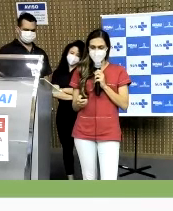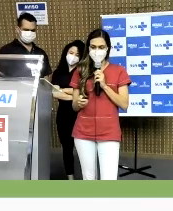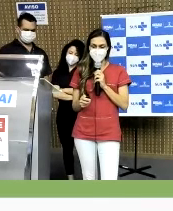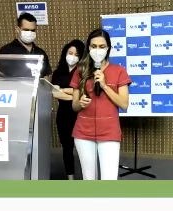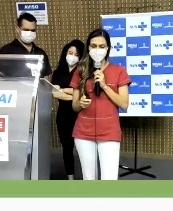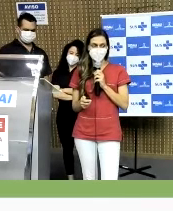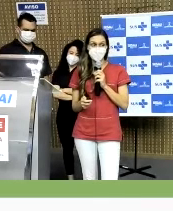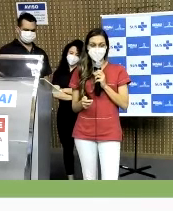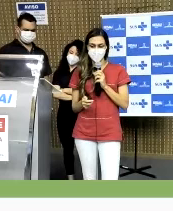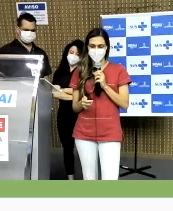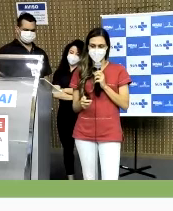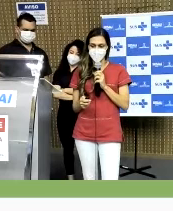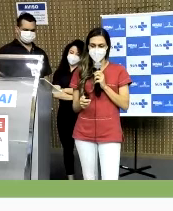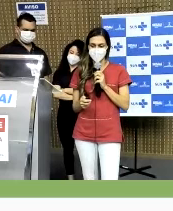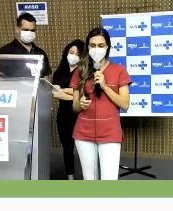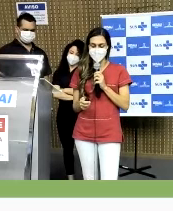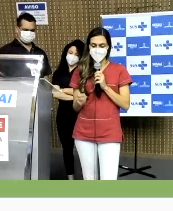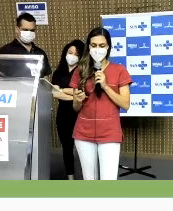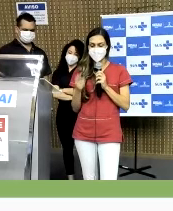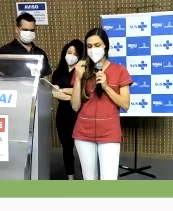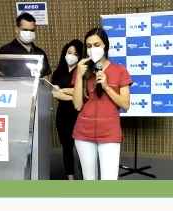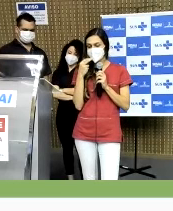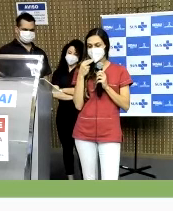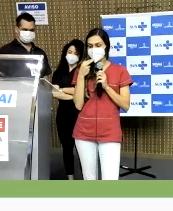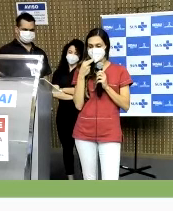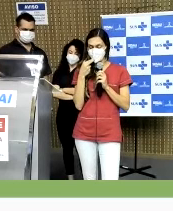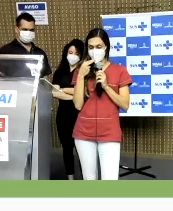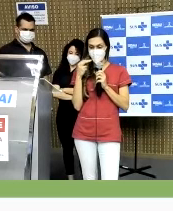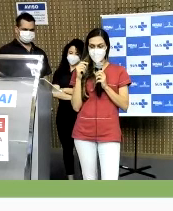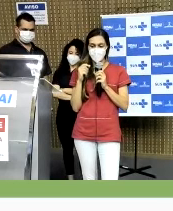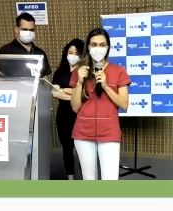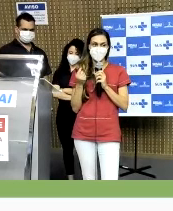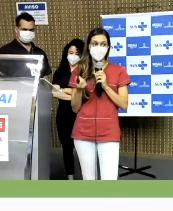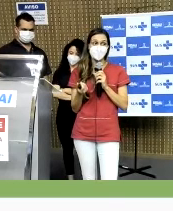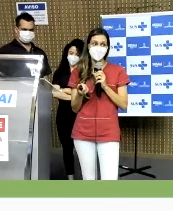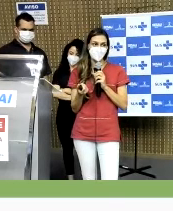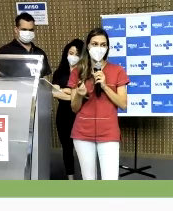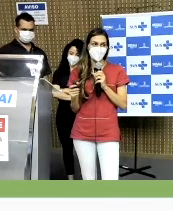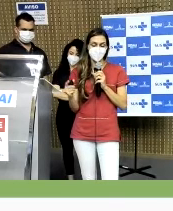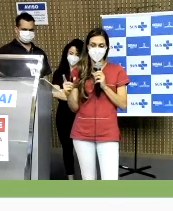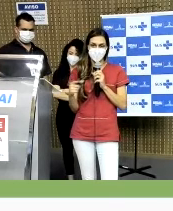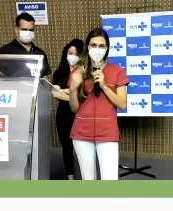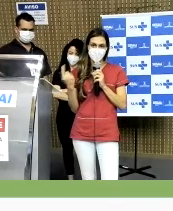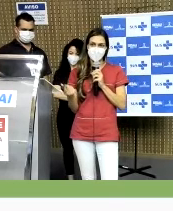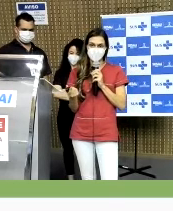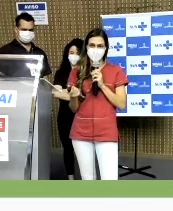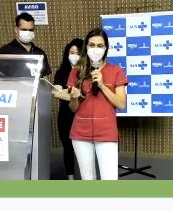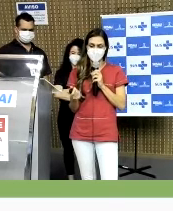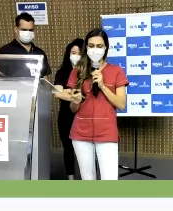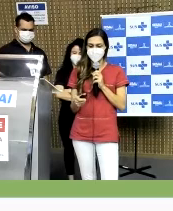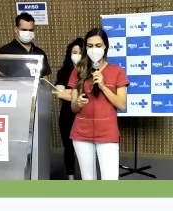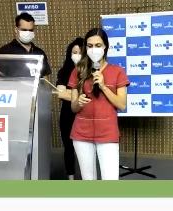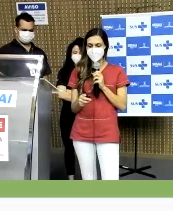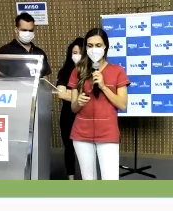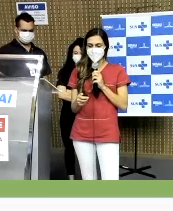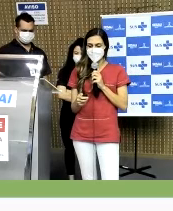totalizando 40,3%, tá? De acompanhados. Só lembrando que aqui a gente colocou acompanhamento médico, a gente acabou não colocando acompanhamento geral.